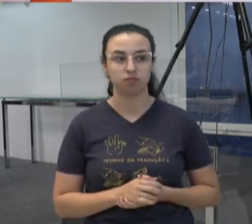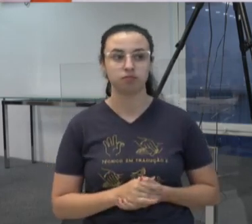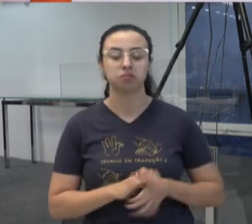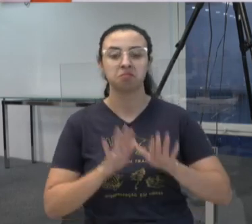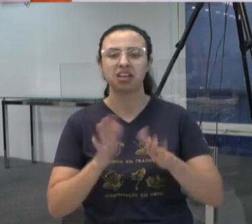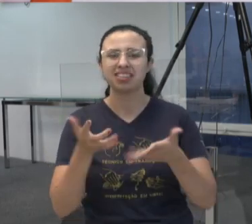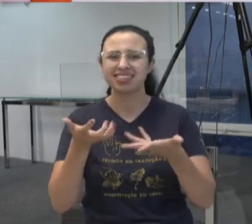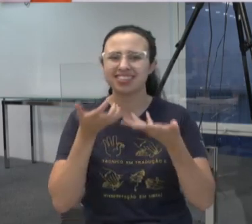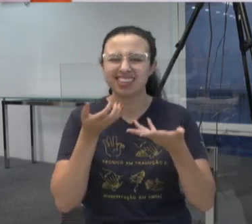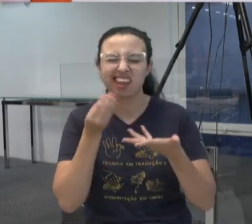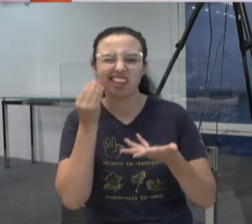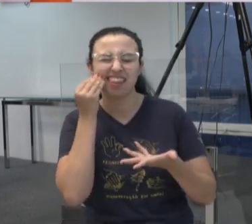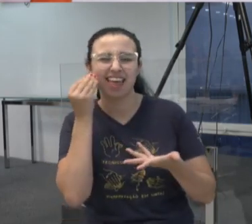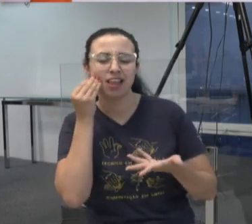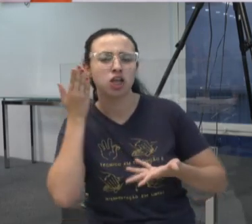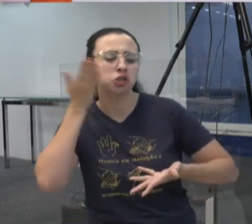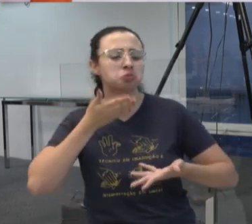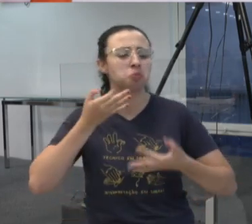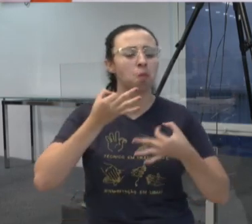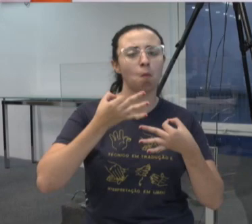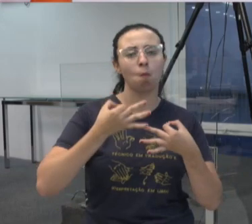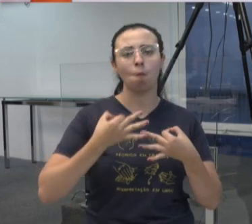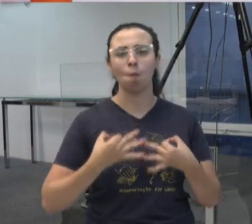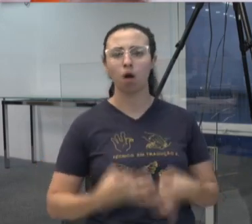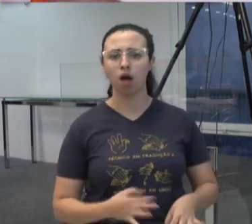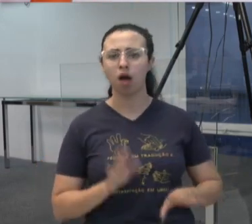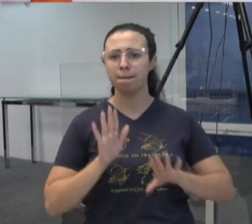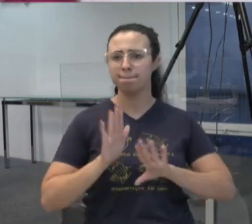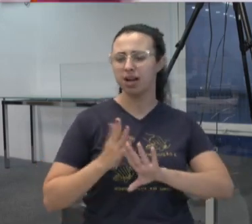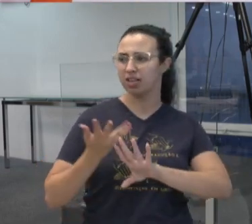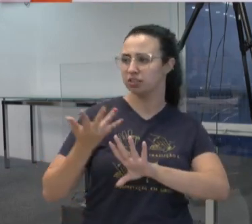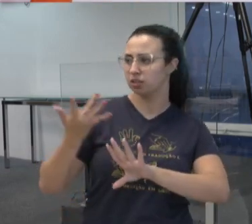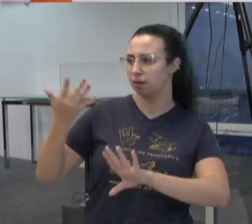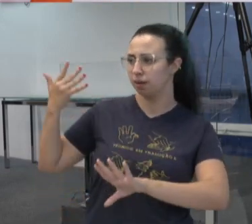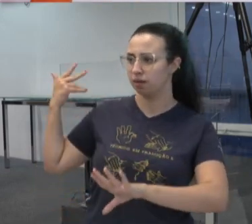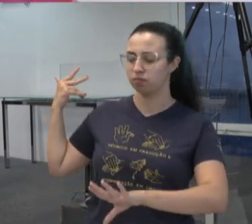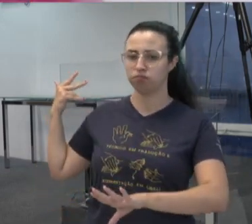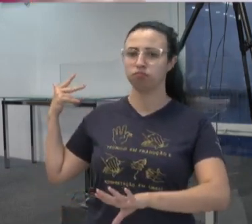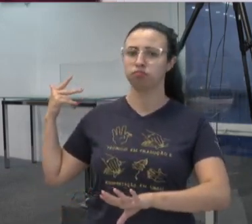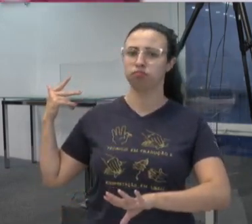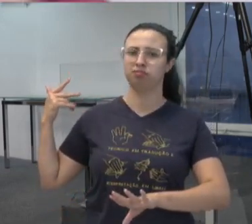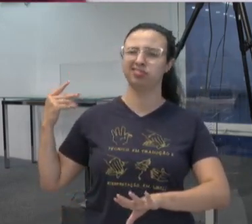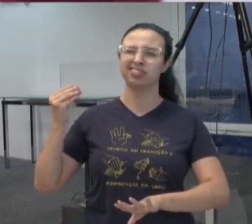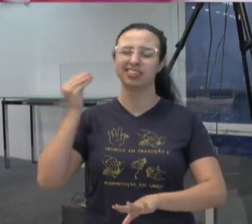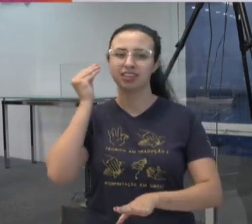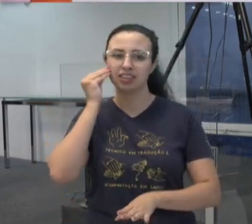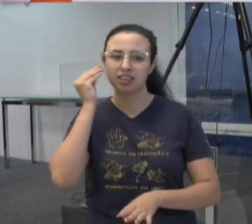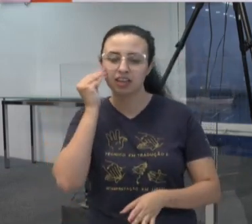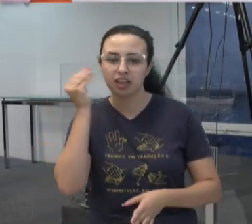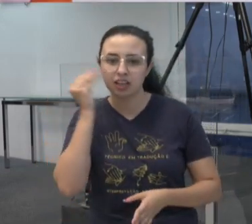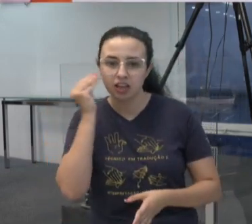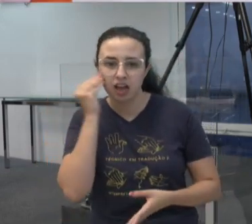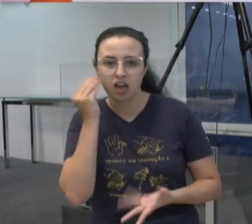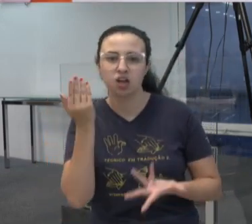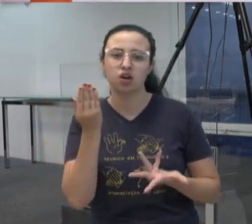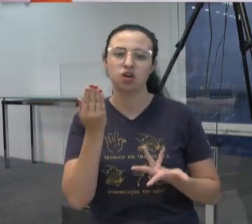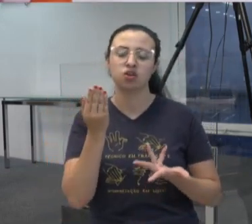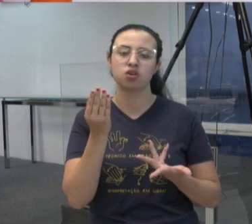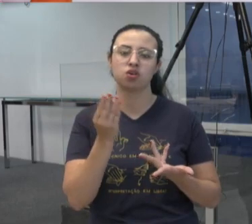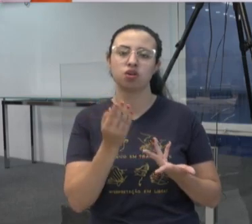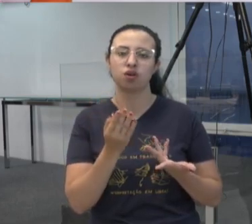pregar moralidade, sendo que na gestão passada, cobriu o gestor passado, e